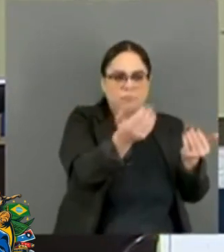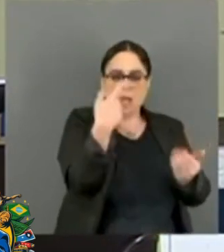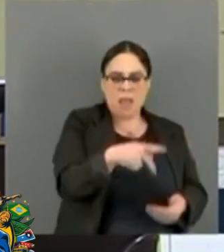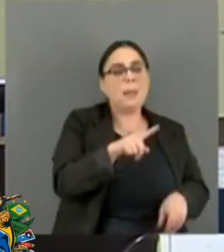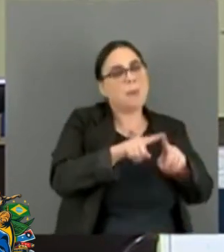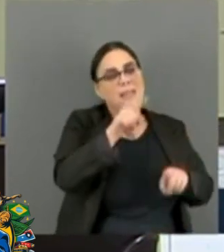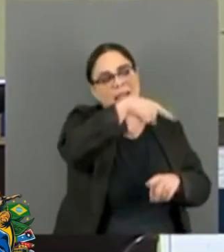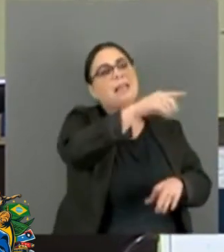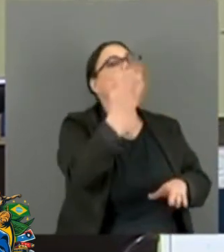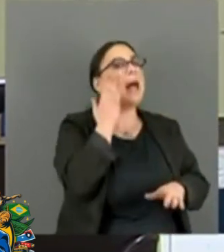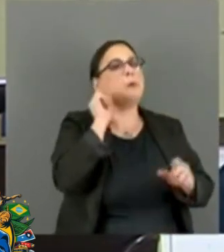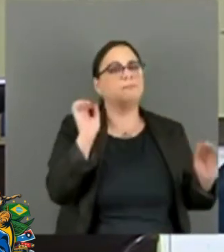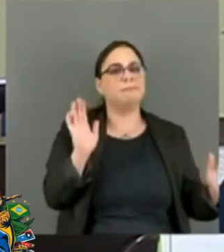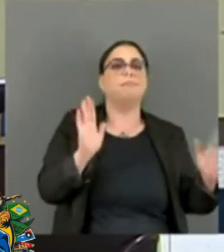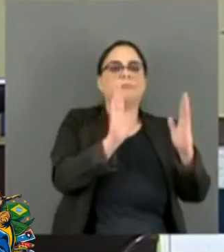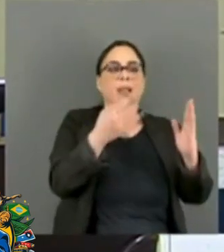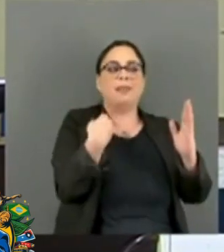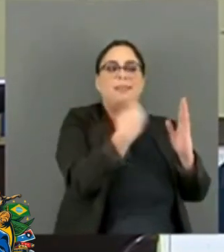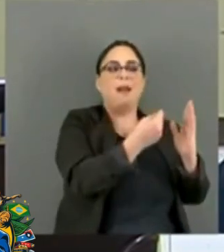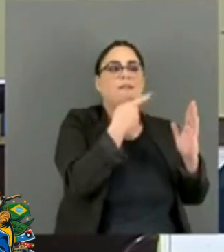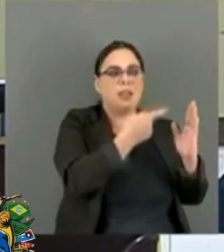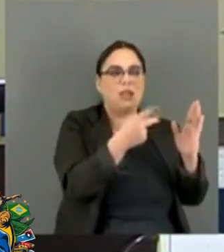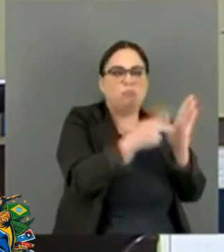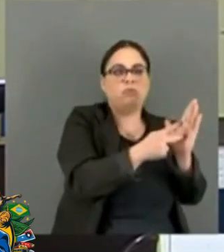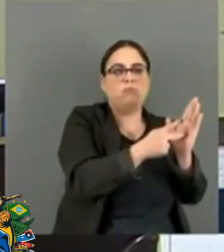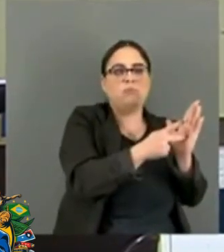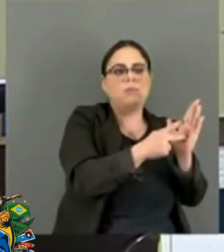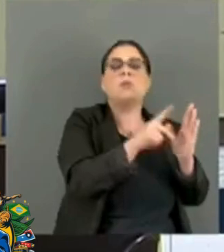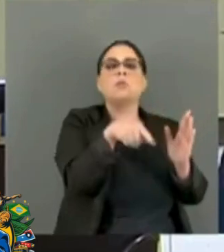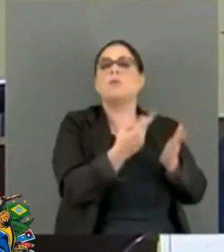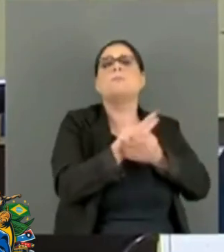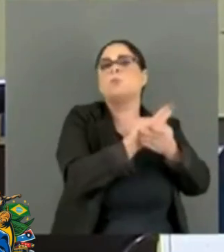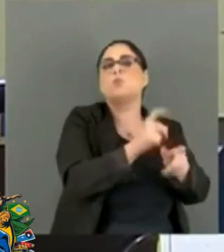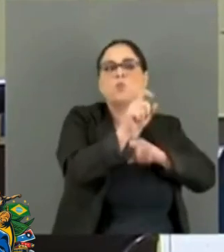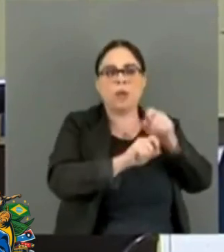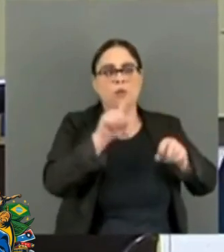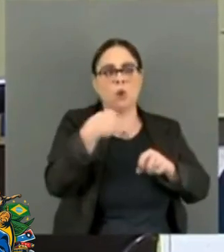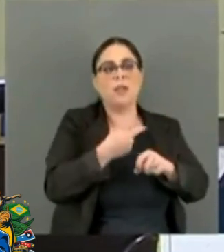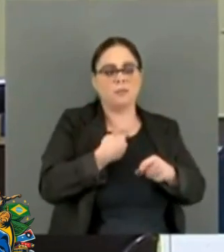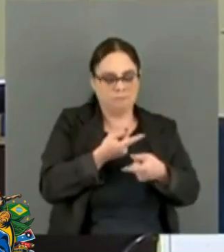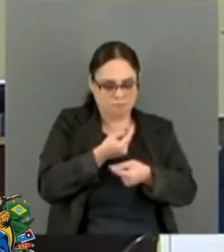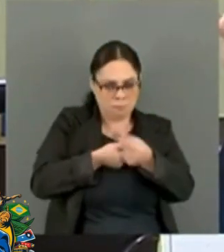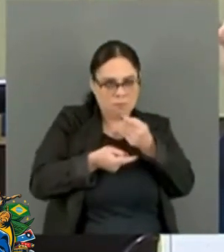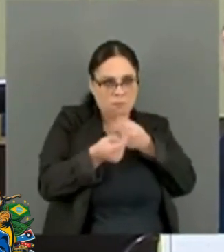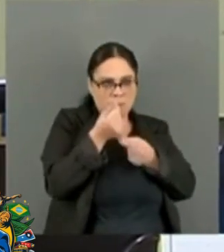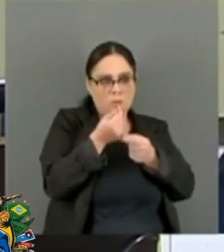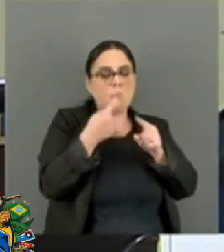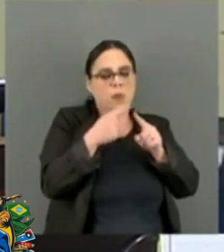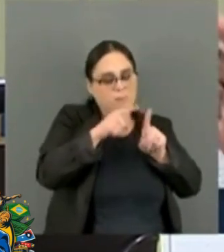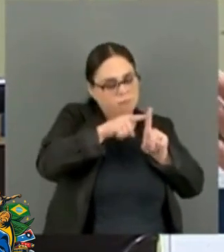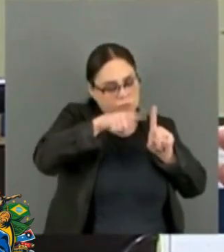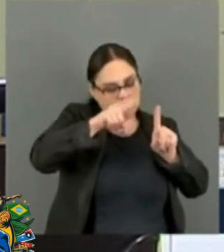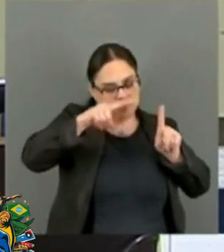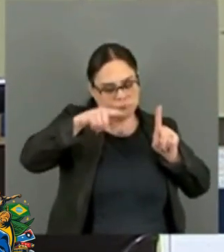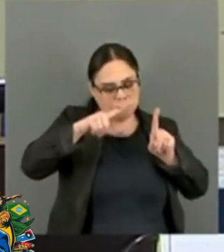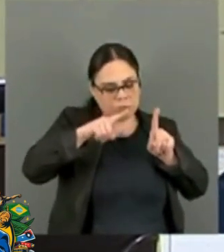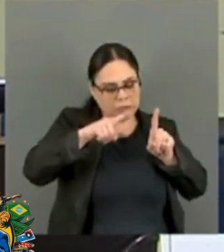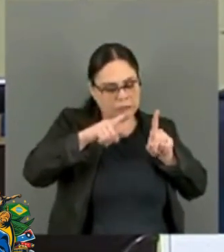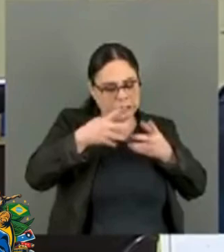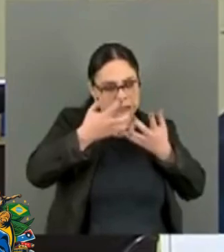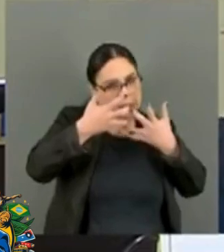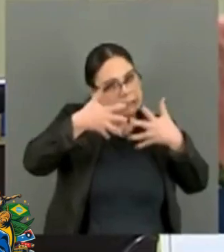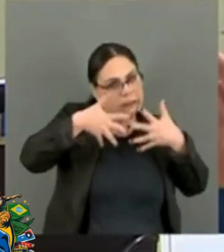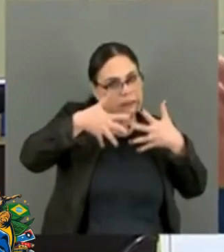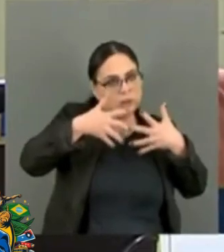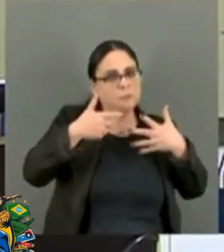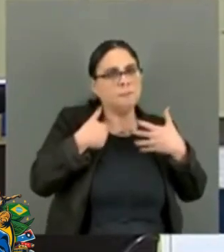que eles sabem que esse enfrentamento traria a verdade. E qual é a verdade que nós buscamos? Nós somos monetizados por uma métrica que não fecha. Eu